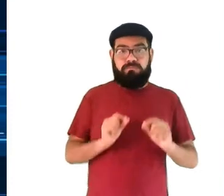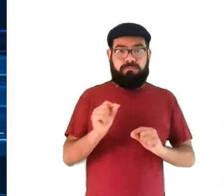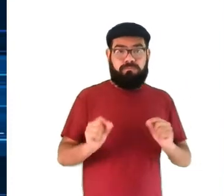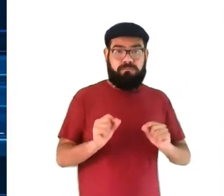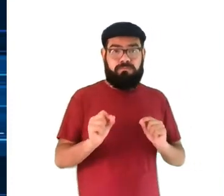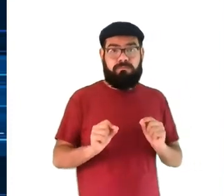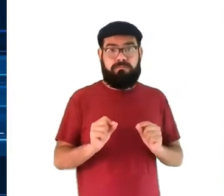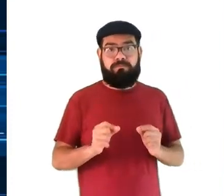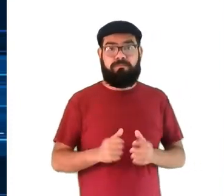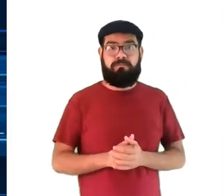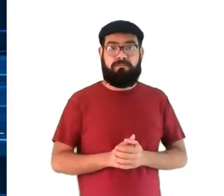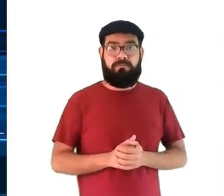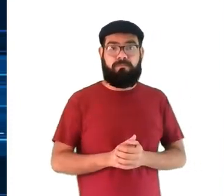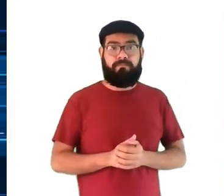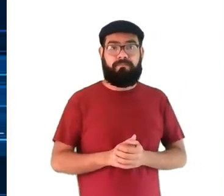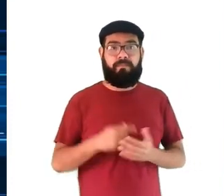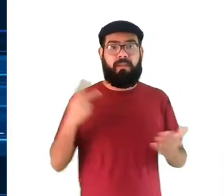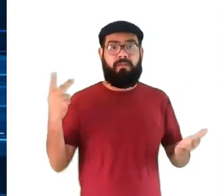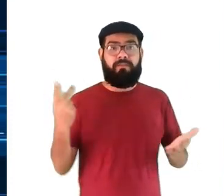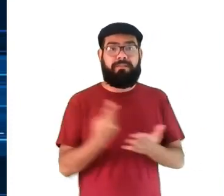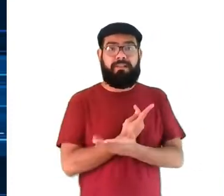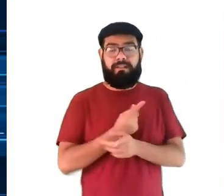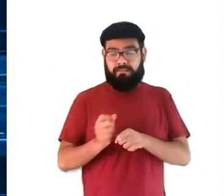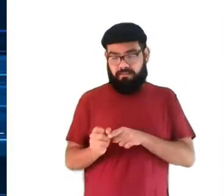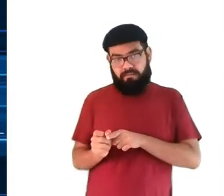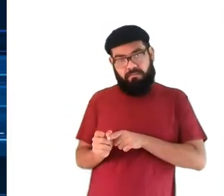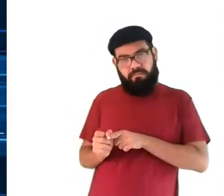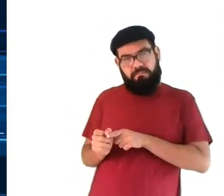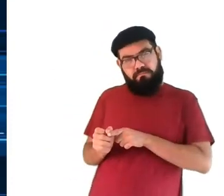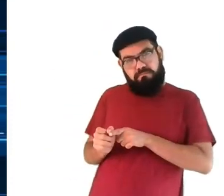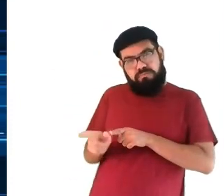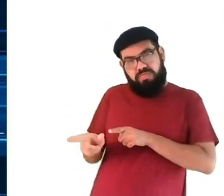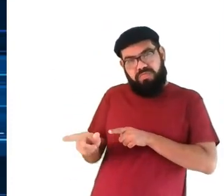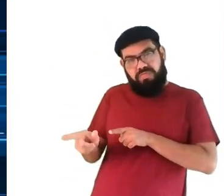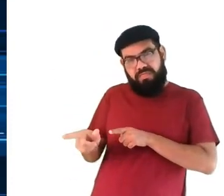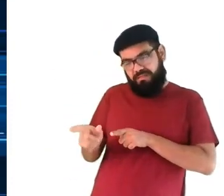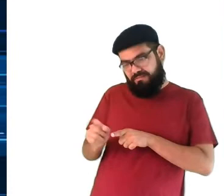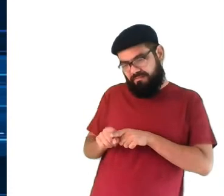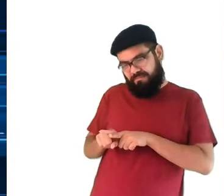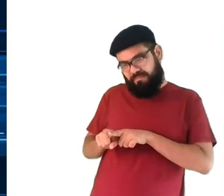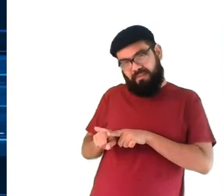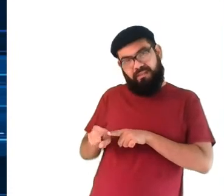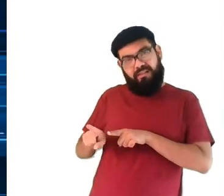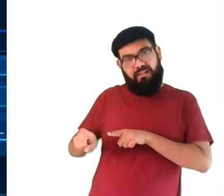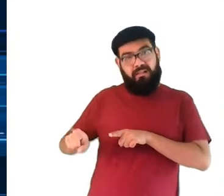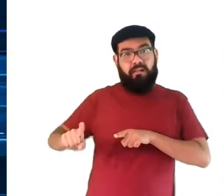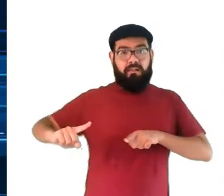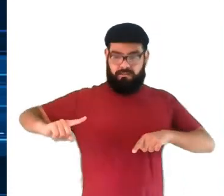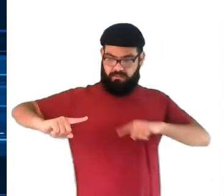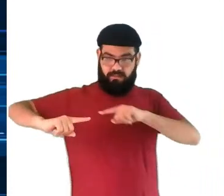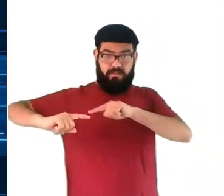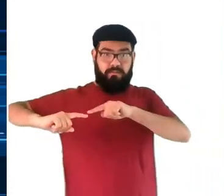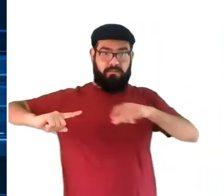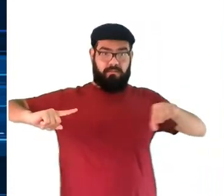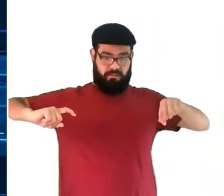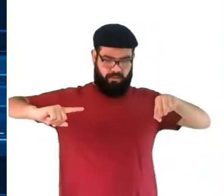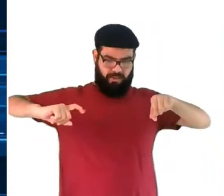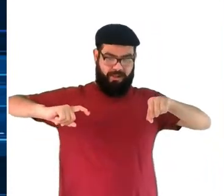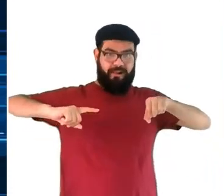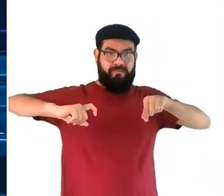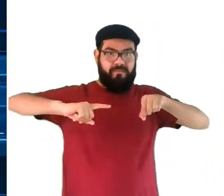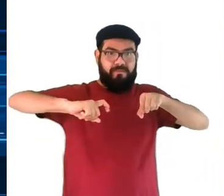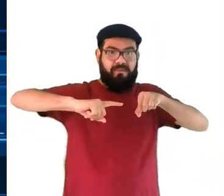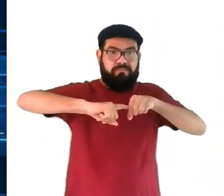E acontece o quê? A saída do sêmen. É exatamente esse sêmen que vai dar essa capacidade de fecundar,